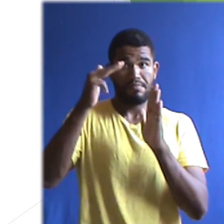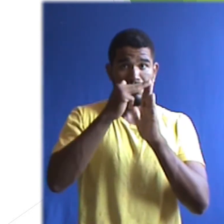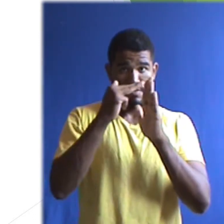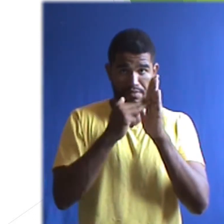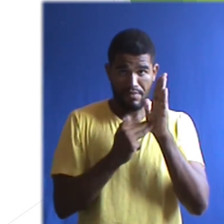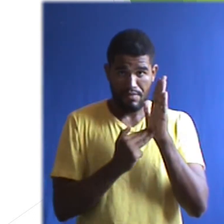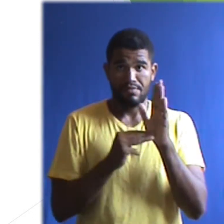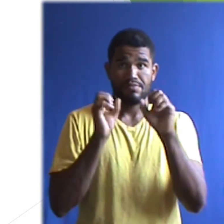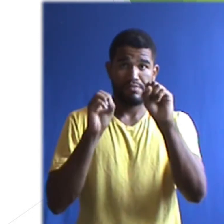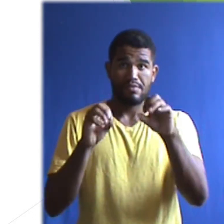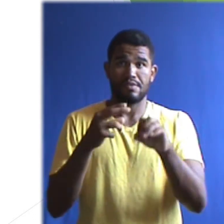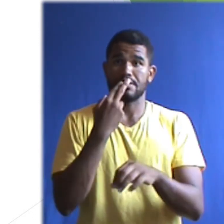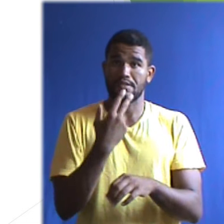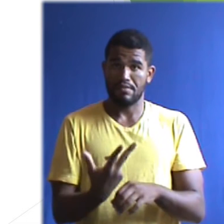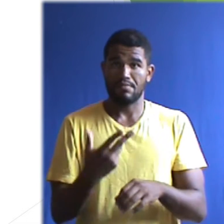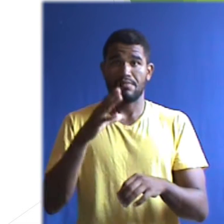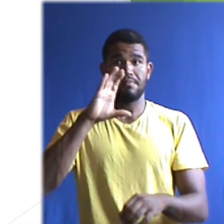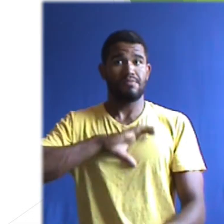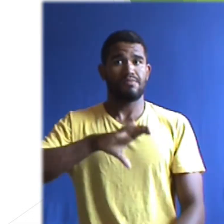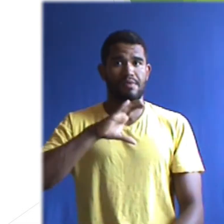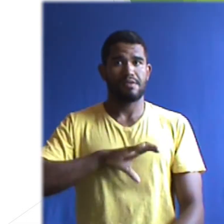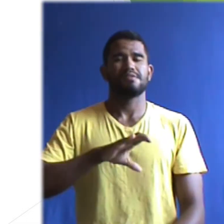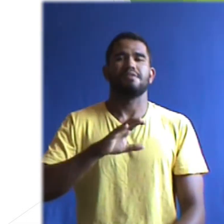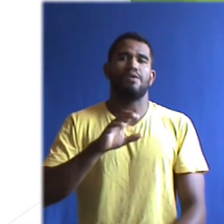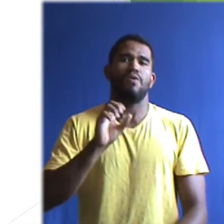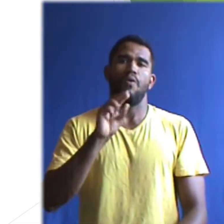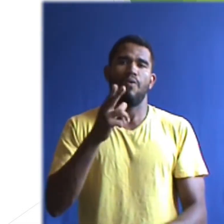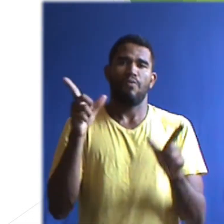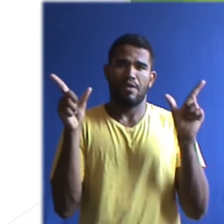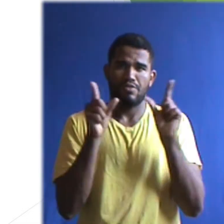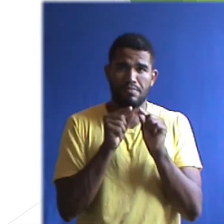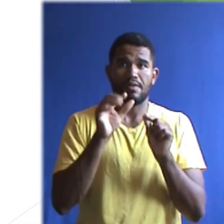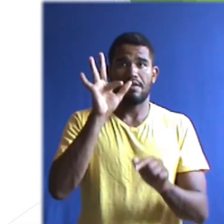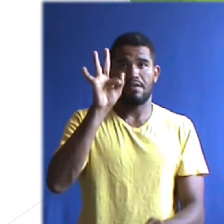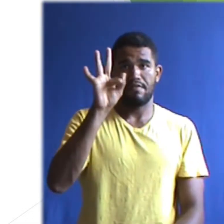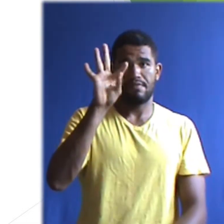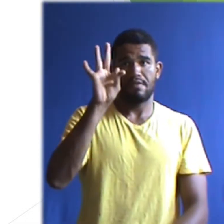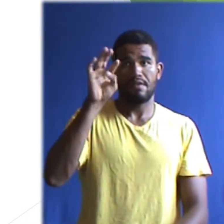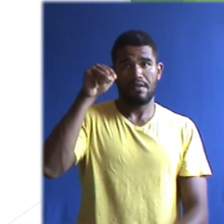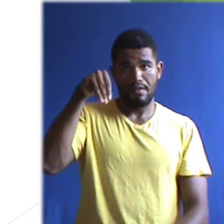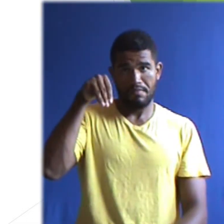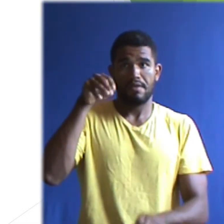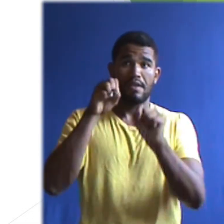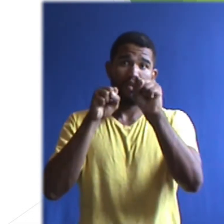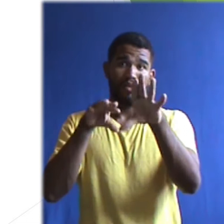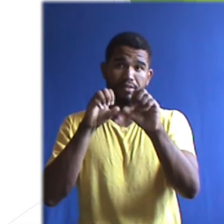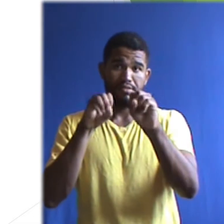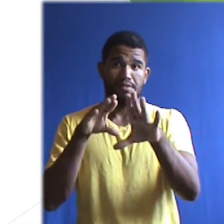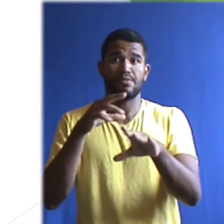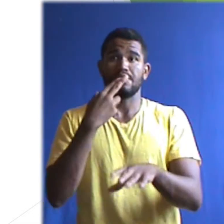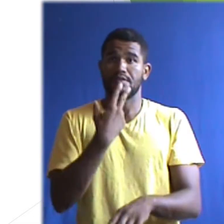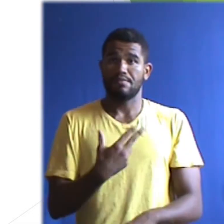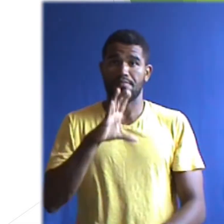Fundamentos Teóricos Metodológicos do Ensino de Português. Vamos chamar de FTM